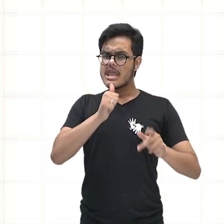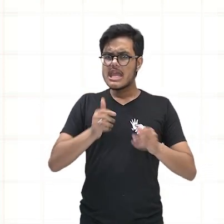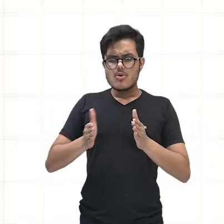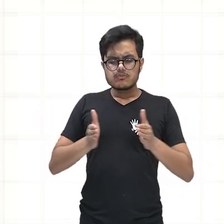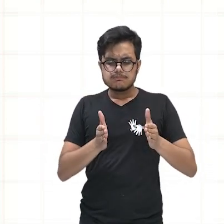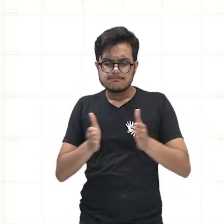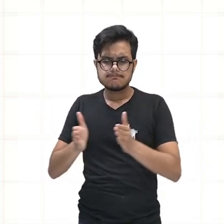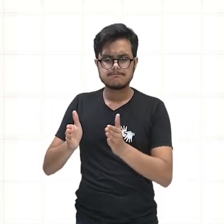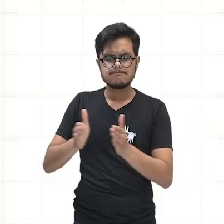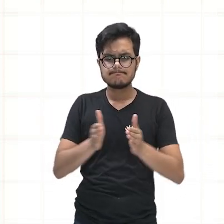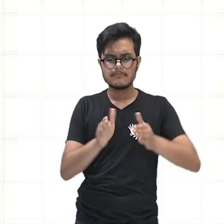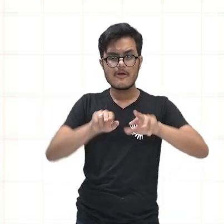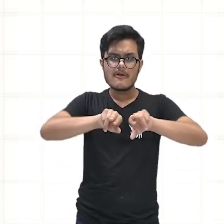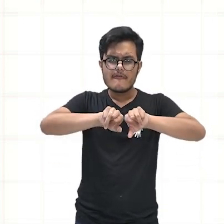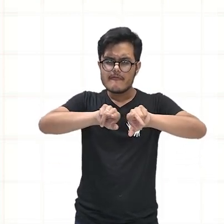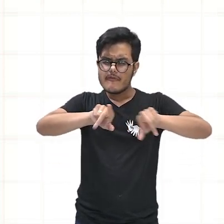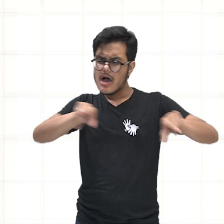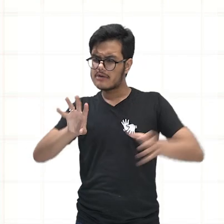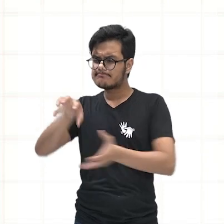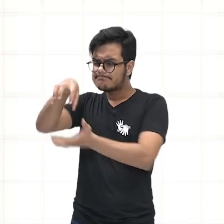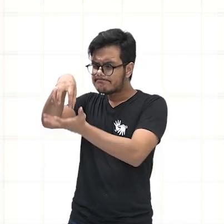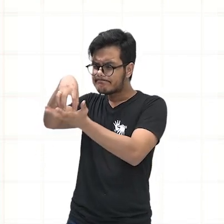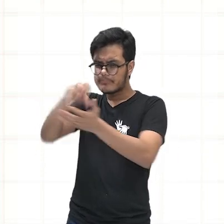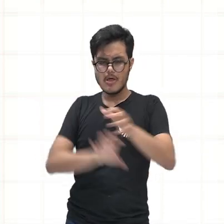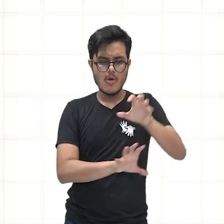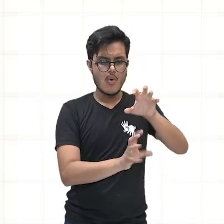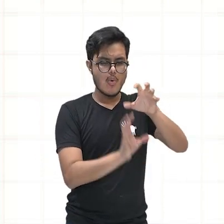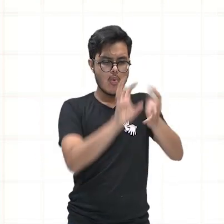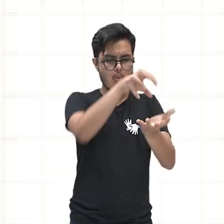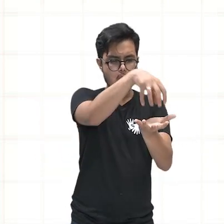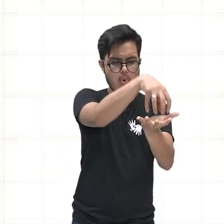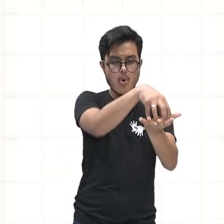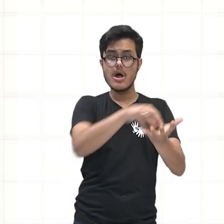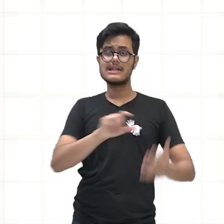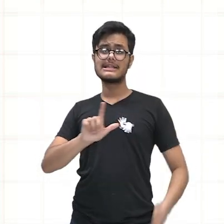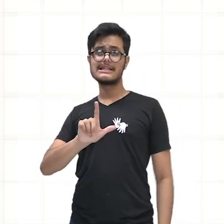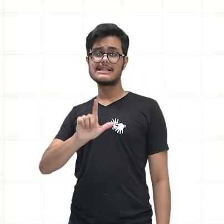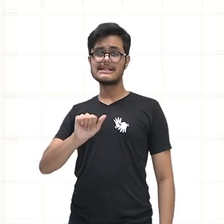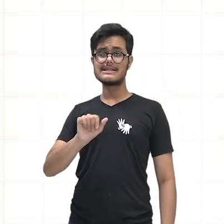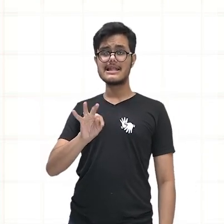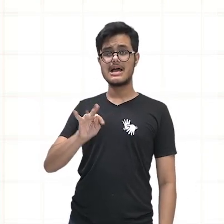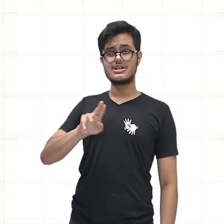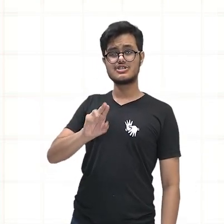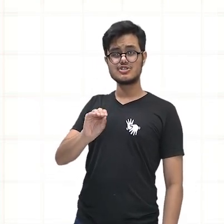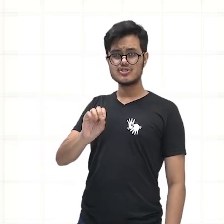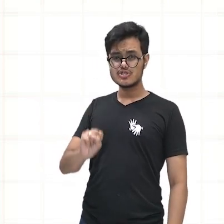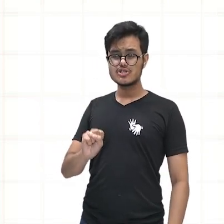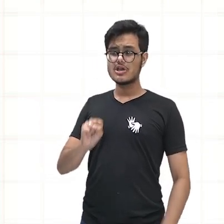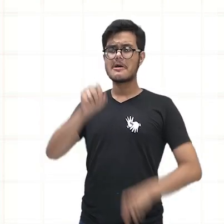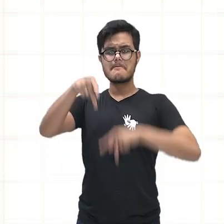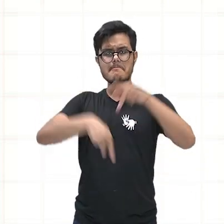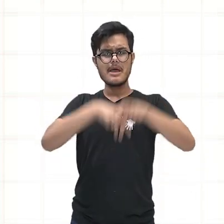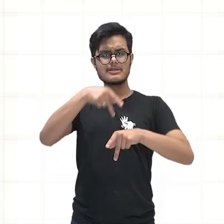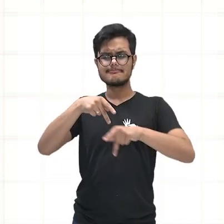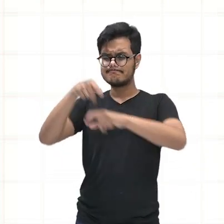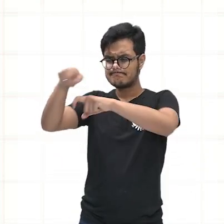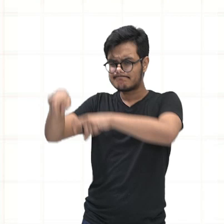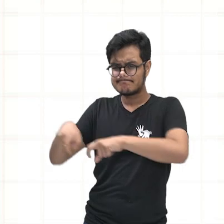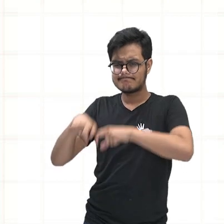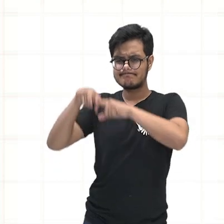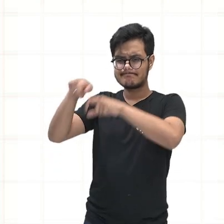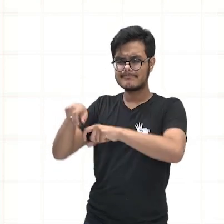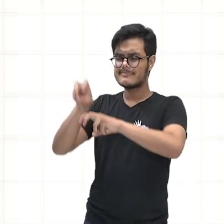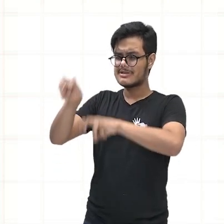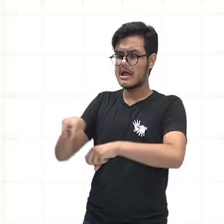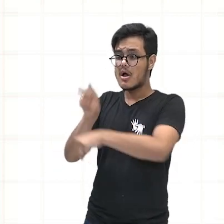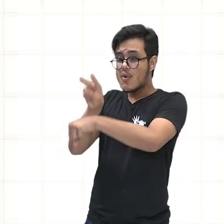vamos ver aí diversas aldeias habitadas pelos latinos que era um povo dedicado ali ao Pastoreio cuidava